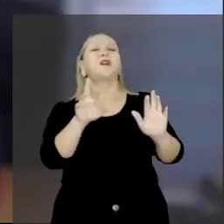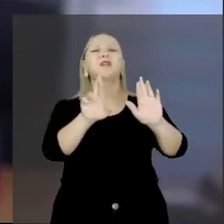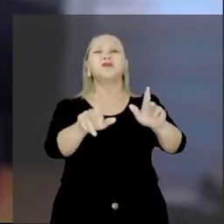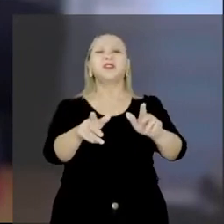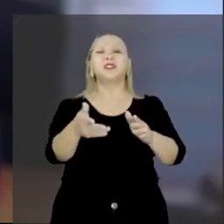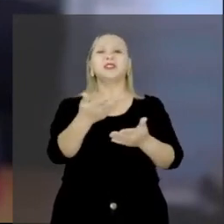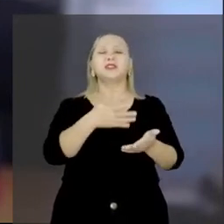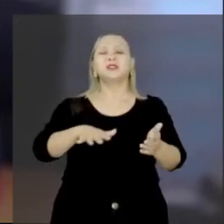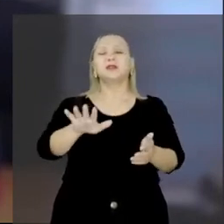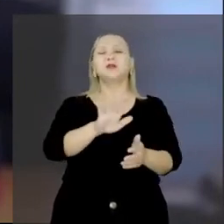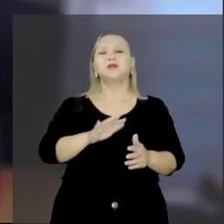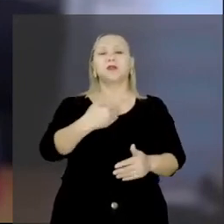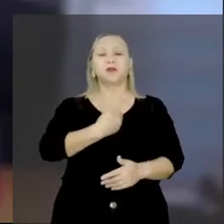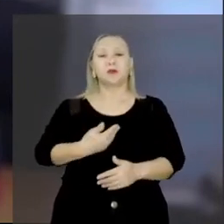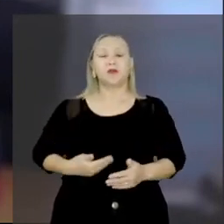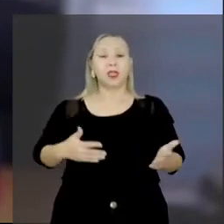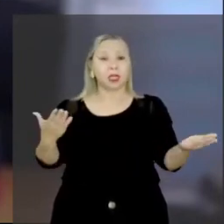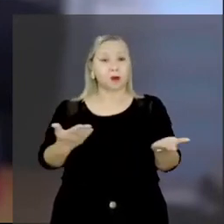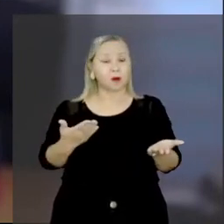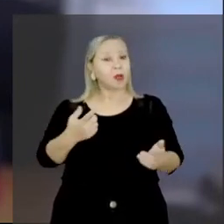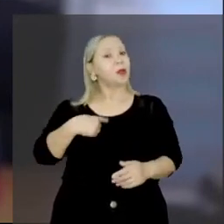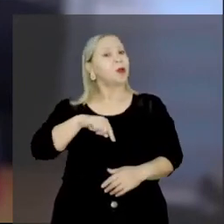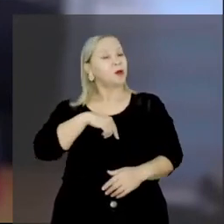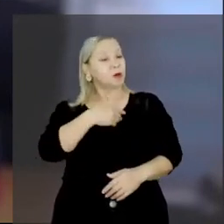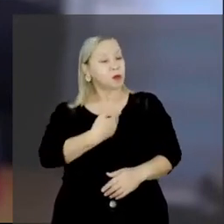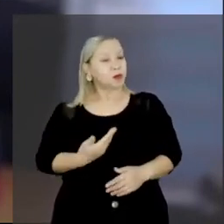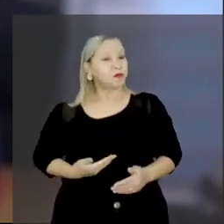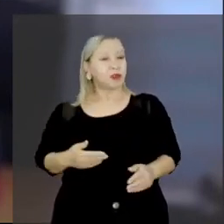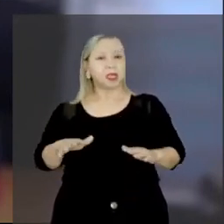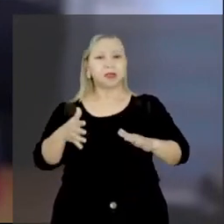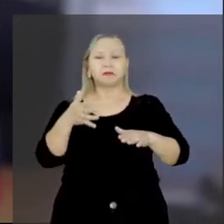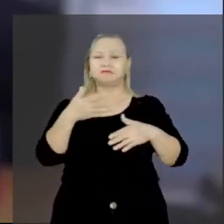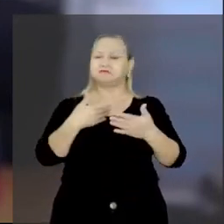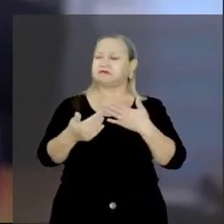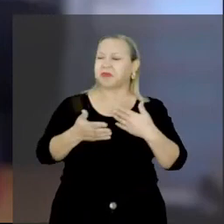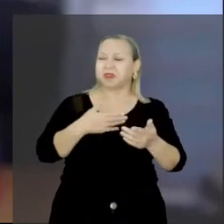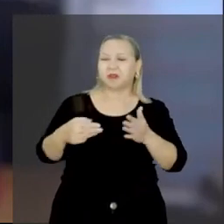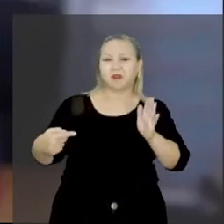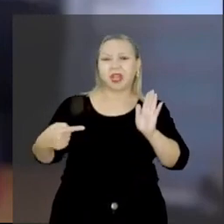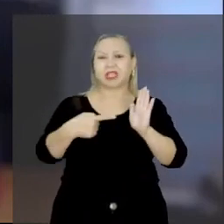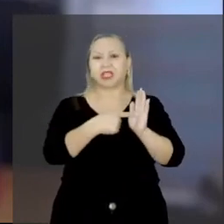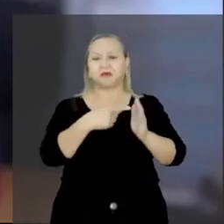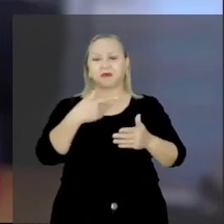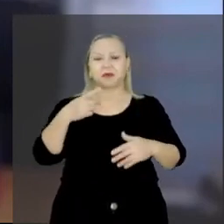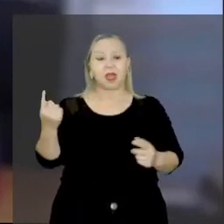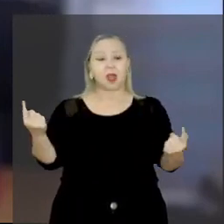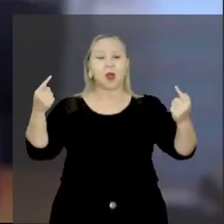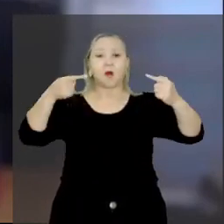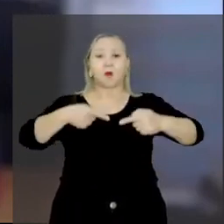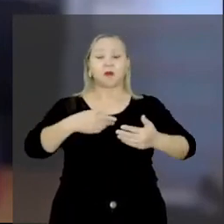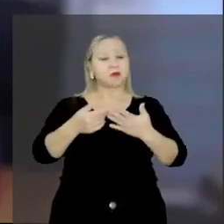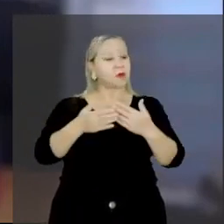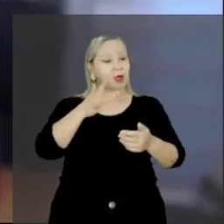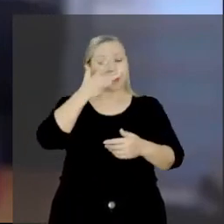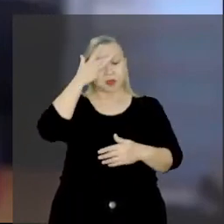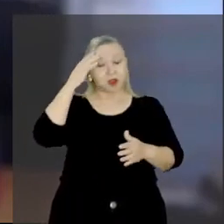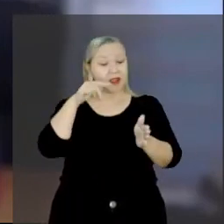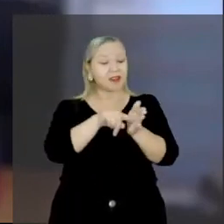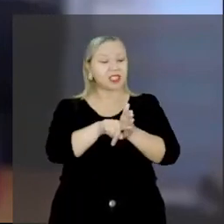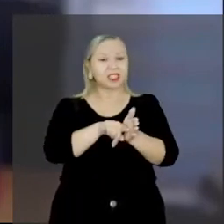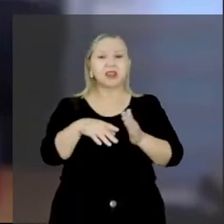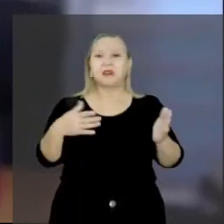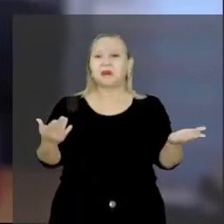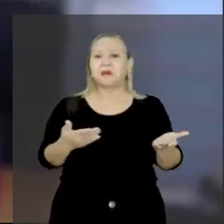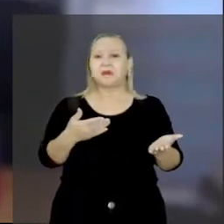Bolsonaro? Cadê o dinheiro das vacinas que o Pazuello montou uma quadrilha para comprar vacina? Tudo isso está arquivado.